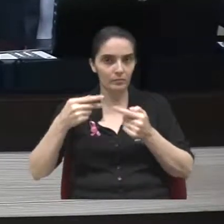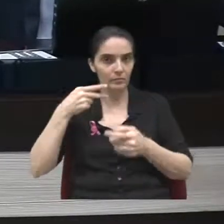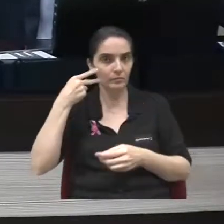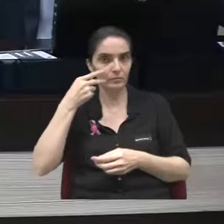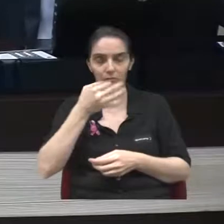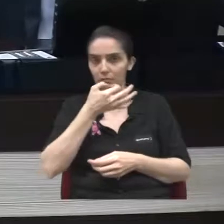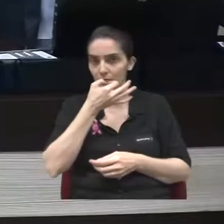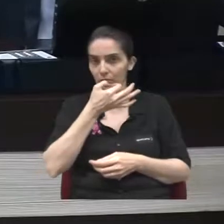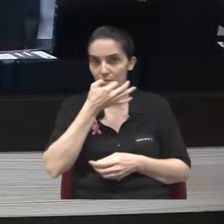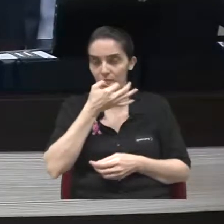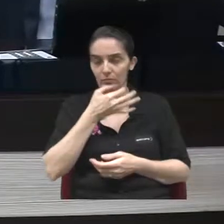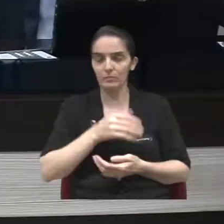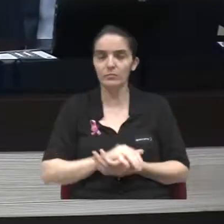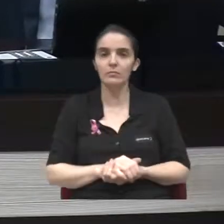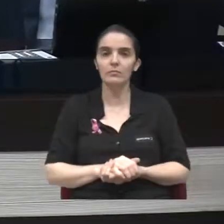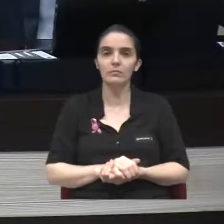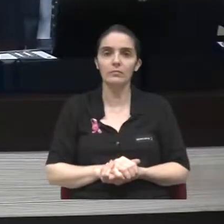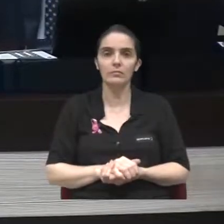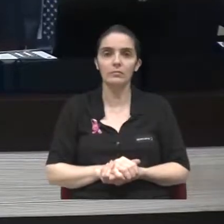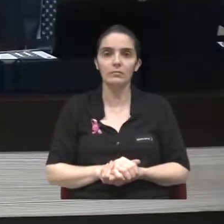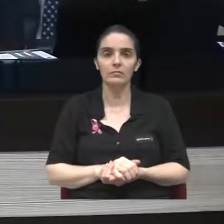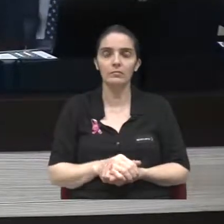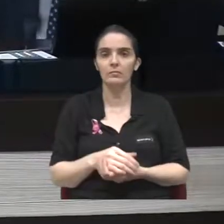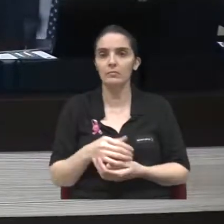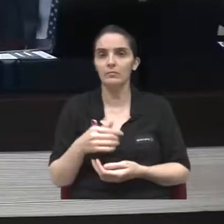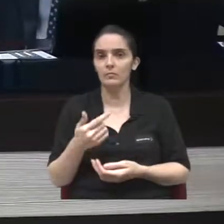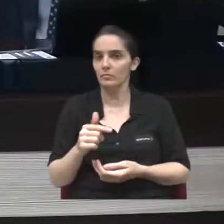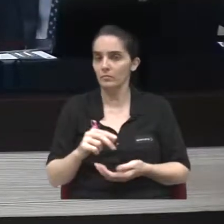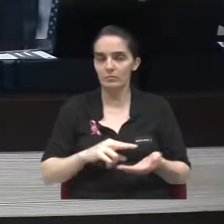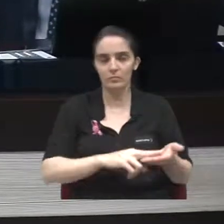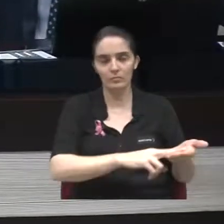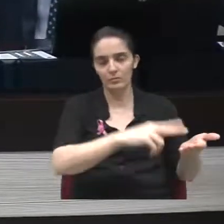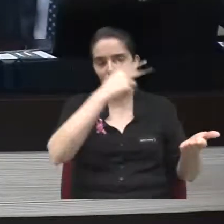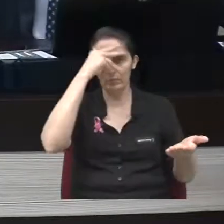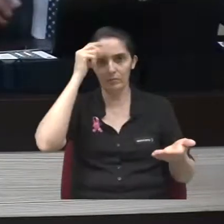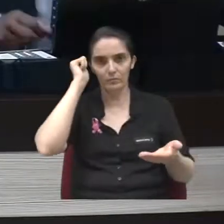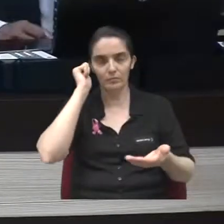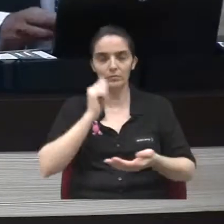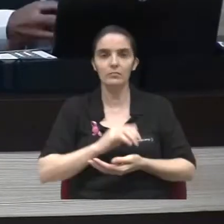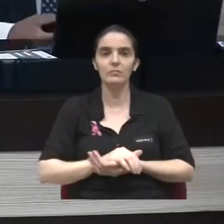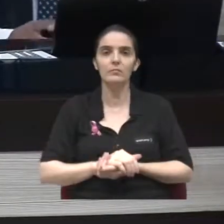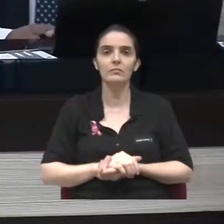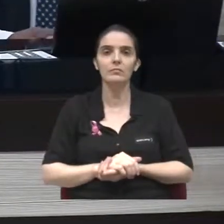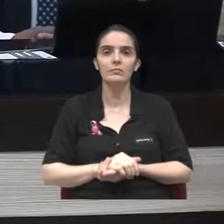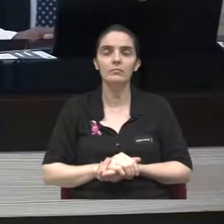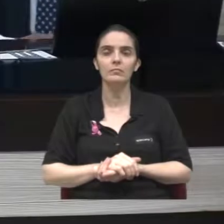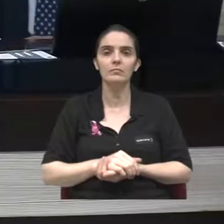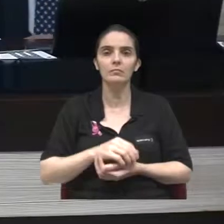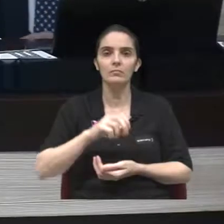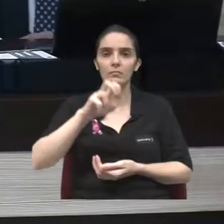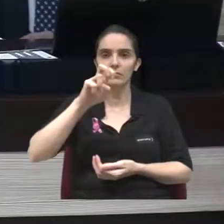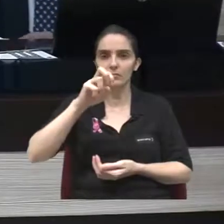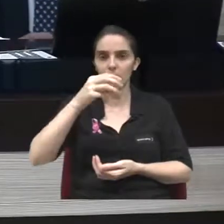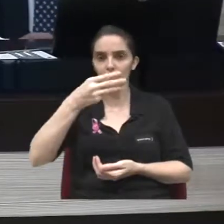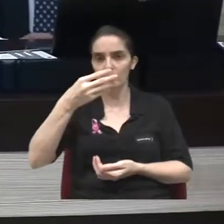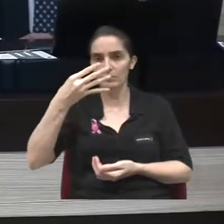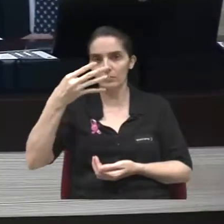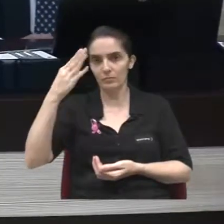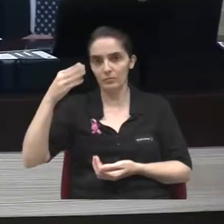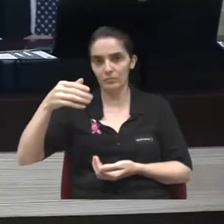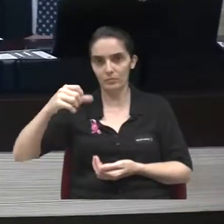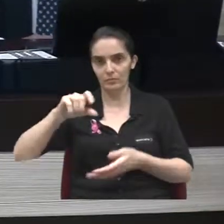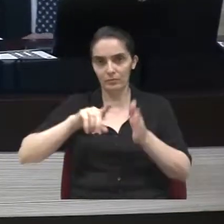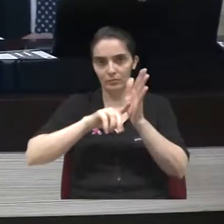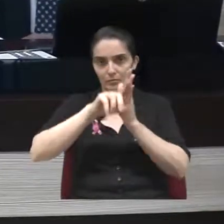o requerimento? Não havendo, será encaminhado ao Executivo. Requerimento 534/2019 requer